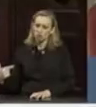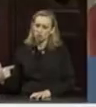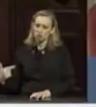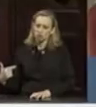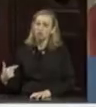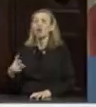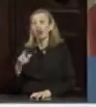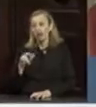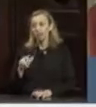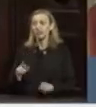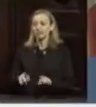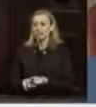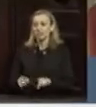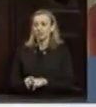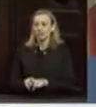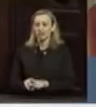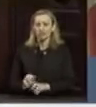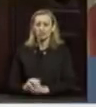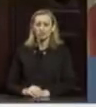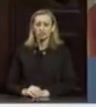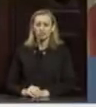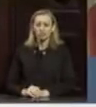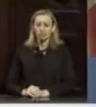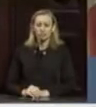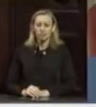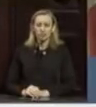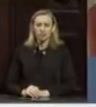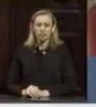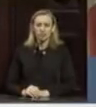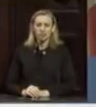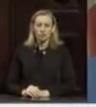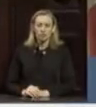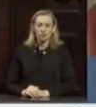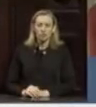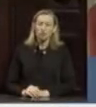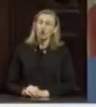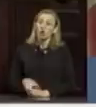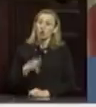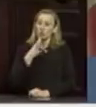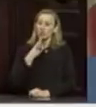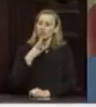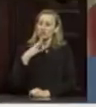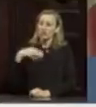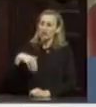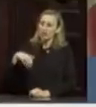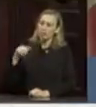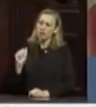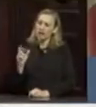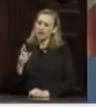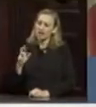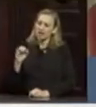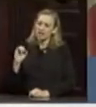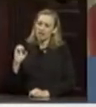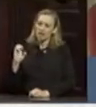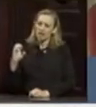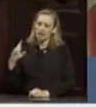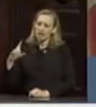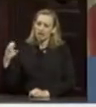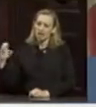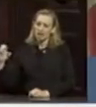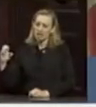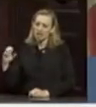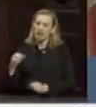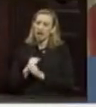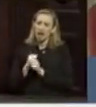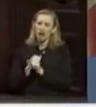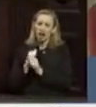Marielle, em todo o ensino médio. Conheci a Marielle há muitos anos. Em 2006, quando fui candidato a deputado pela primeira vez,